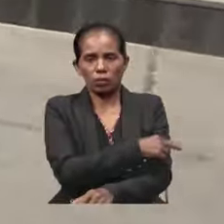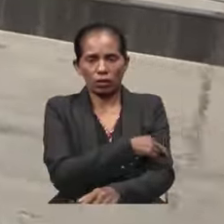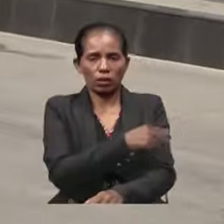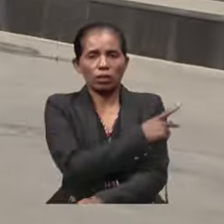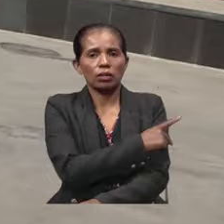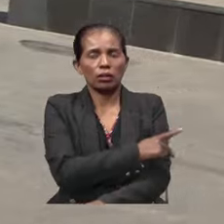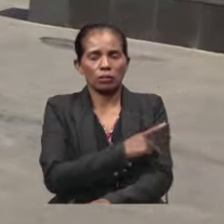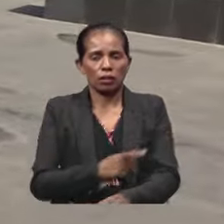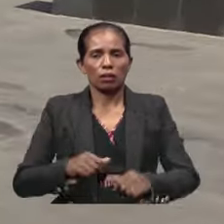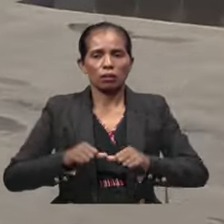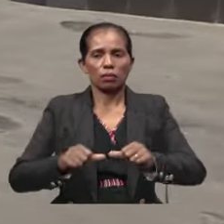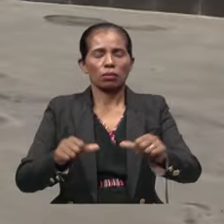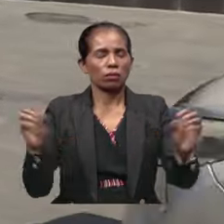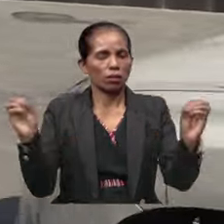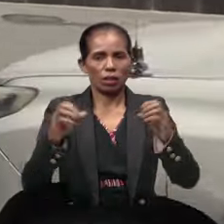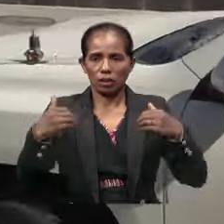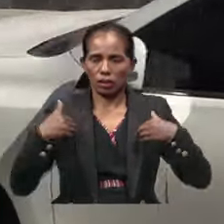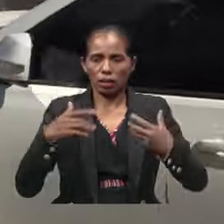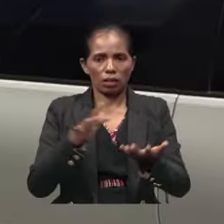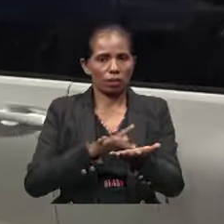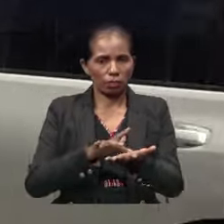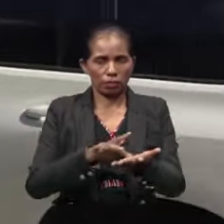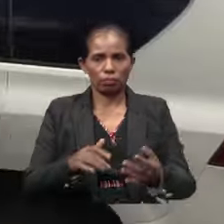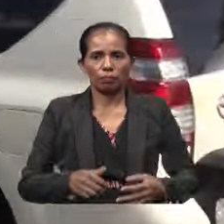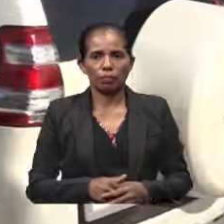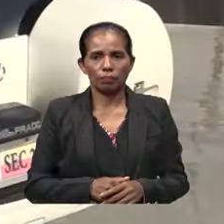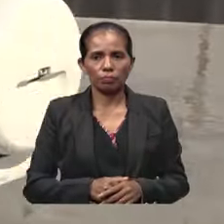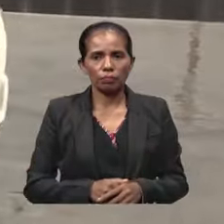saúde Sira continua a falta em Moruc. Luciano Amaral, Adere Ximenes, GMN.